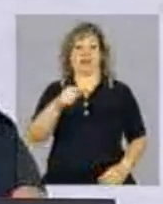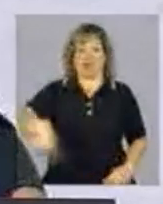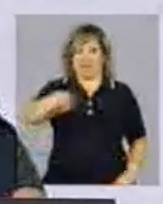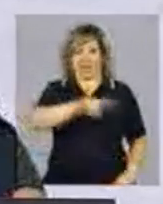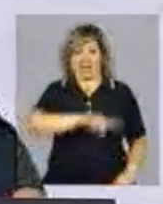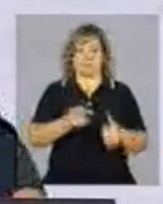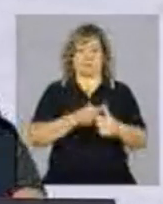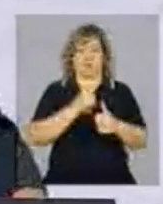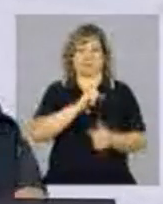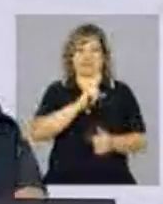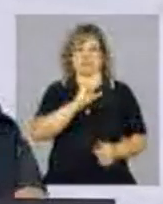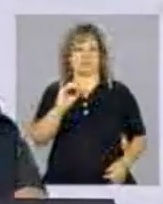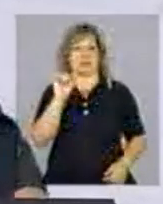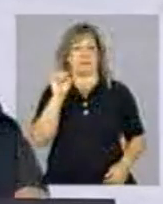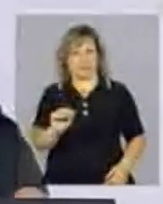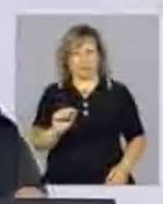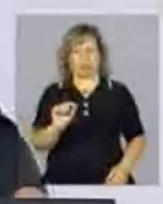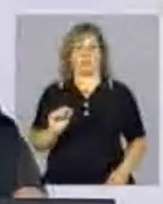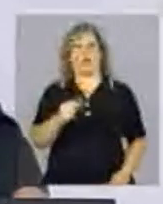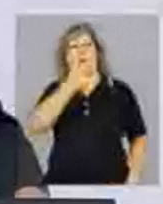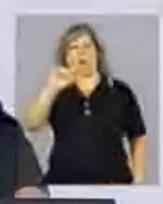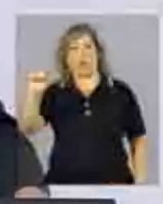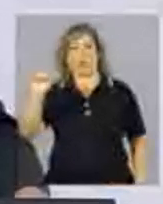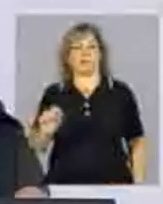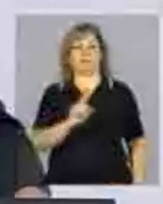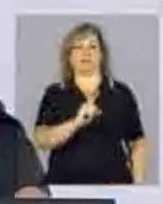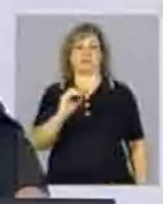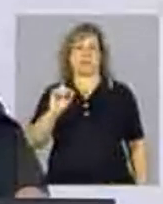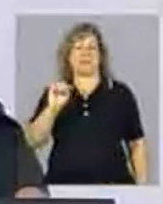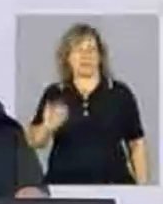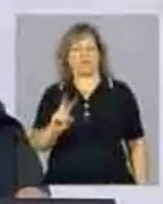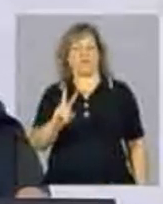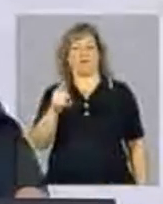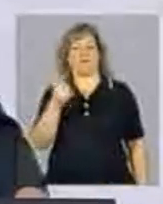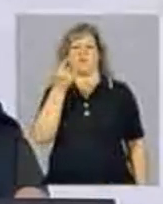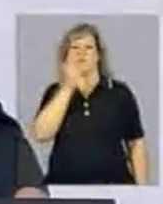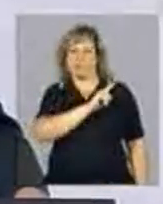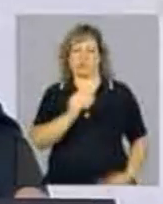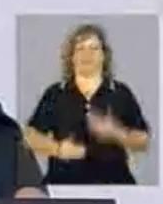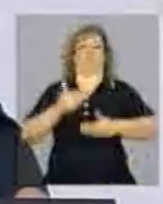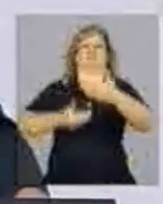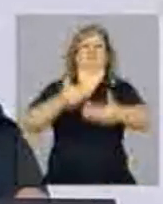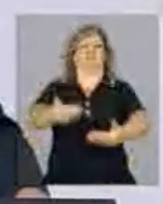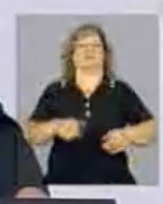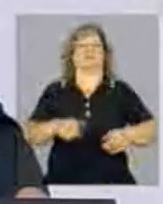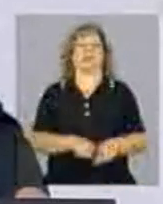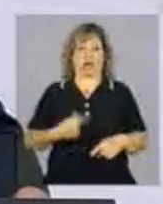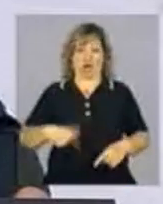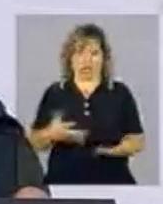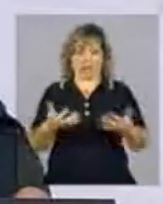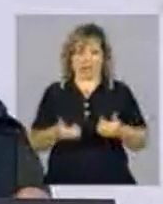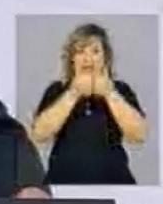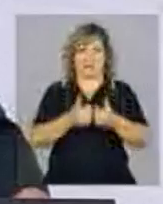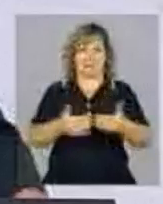esses primeiros 100 mil, outros 100 mil se sucederão. E queremos abrir